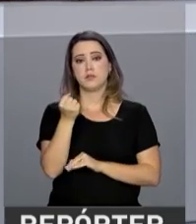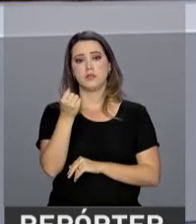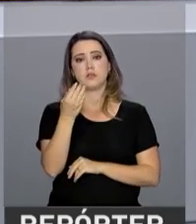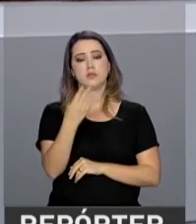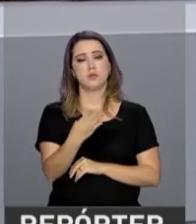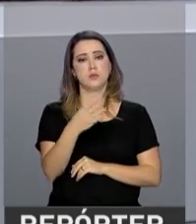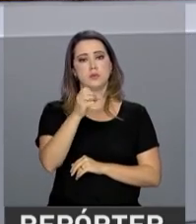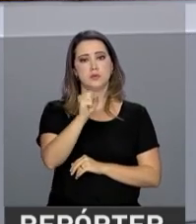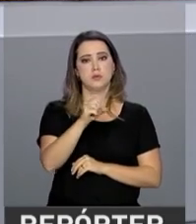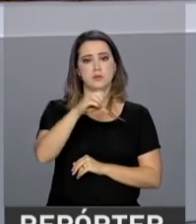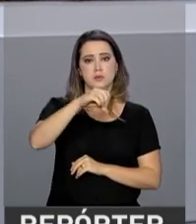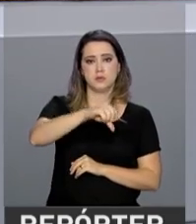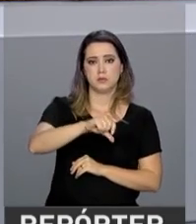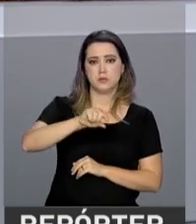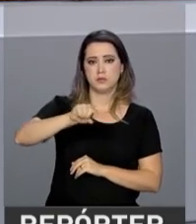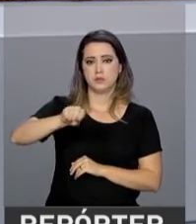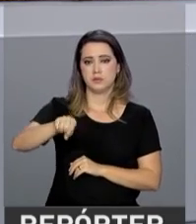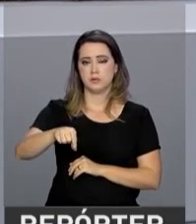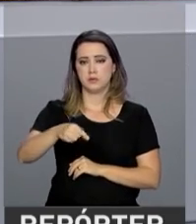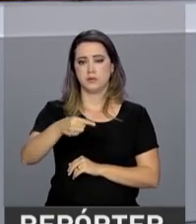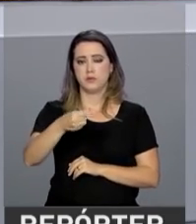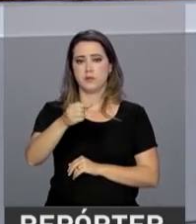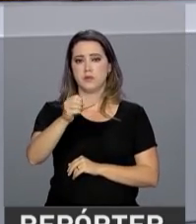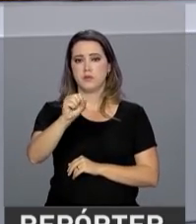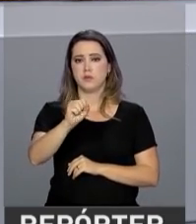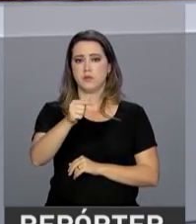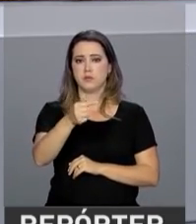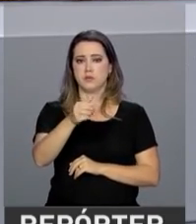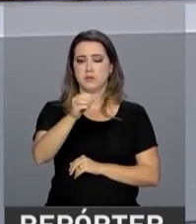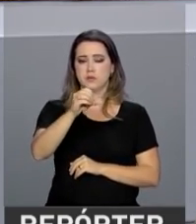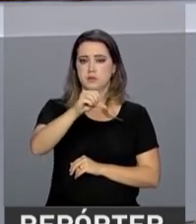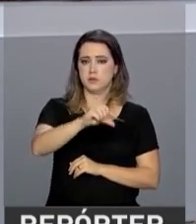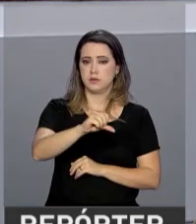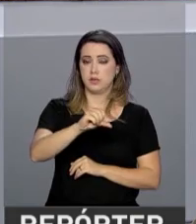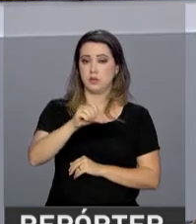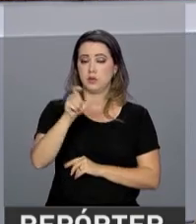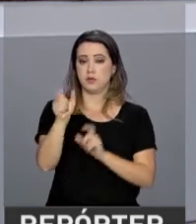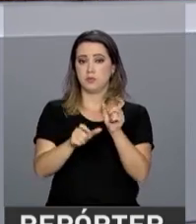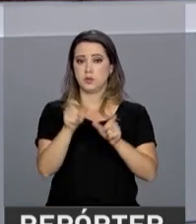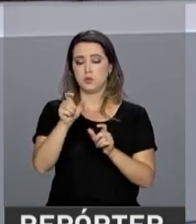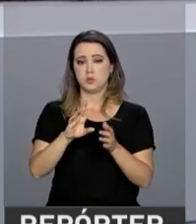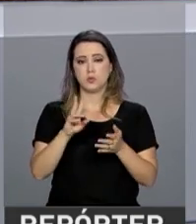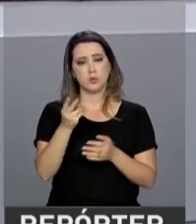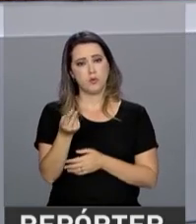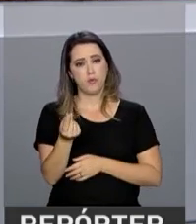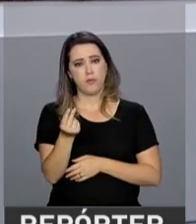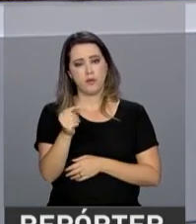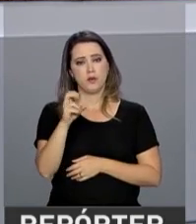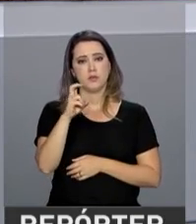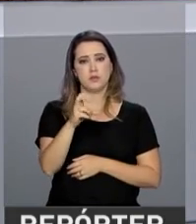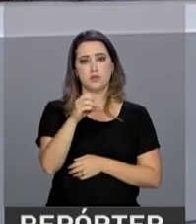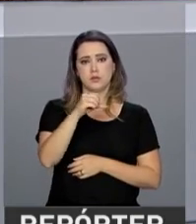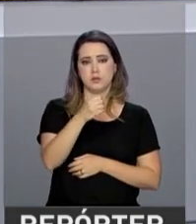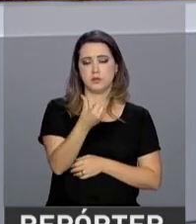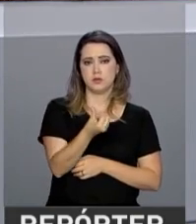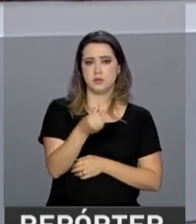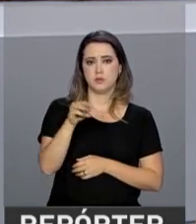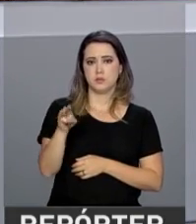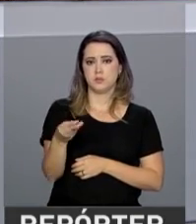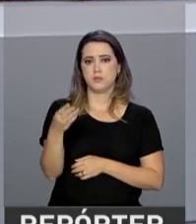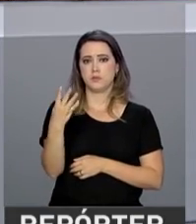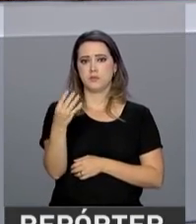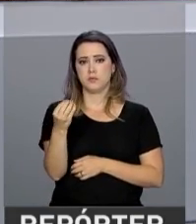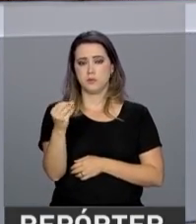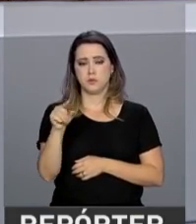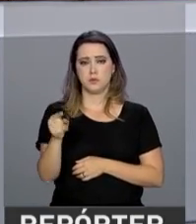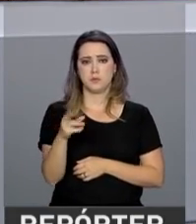489 1879 cotas no valor de 596 milhões e quatrocentos